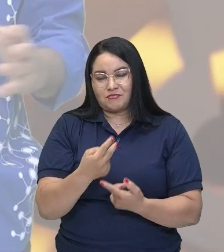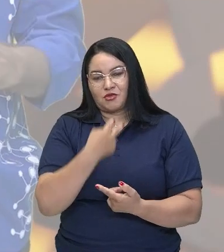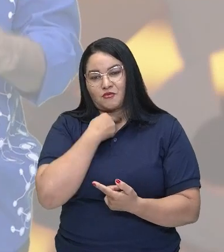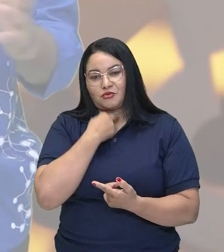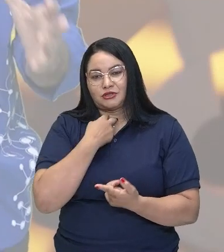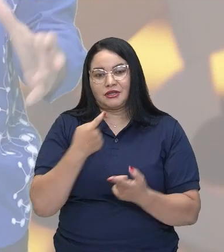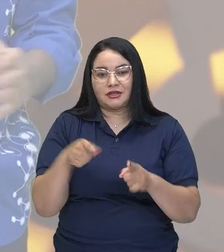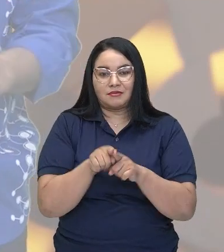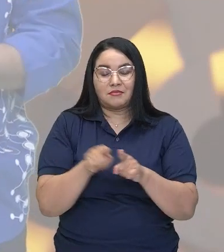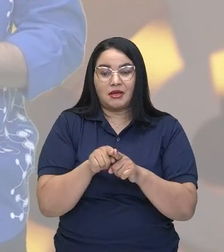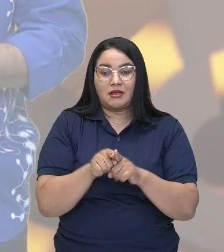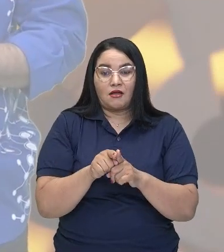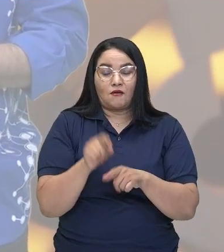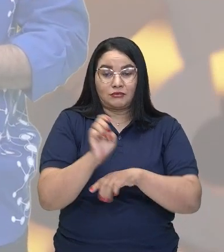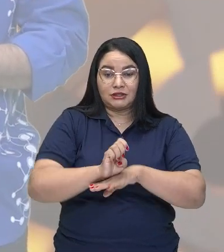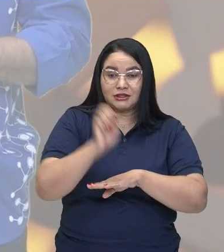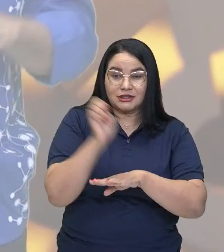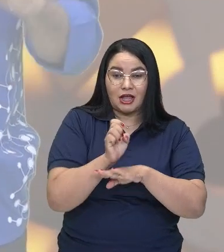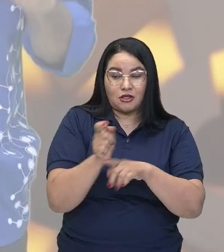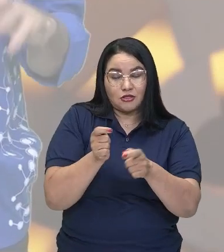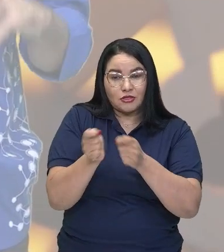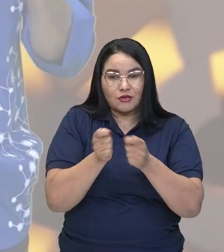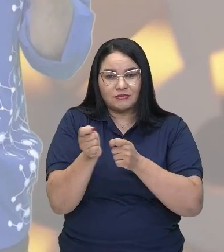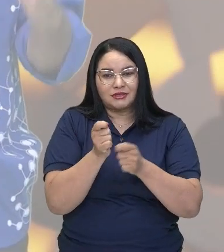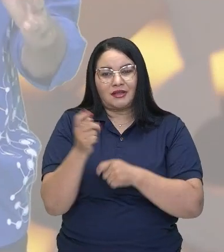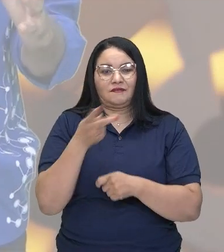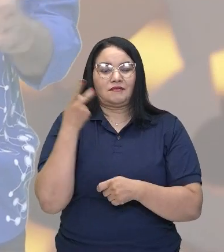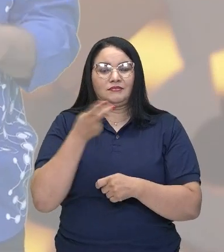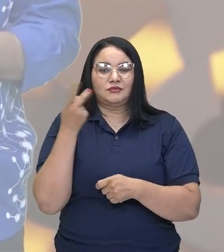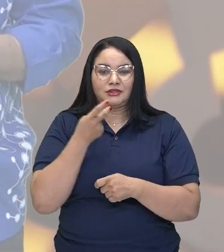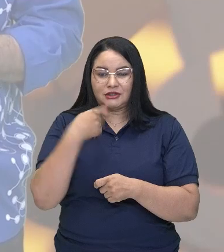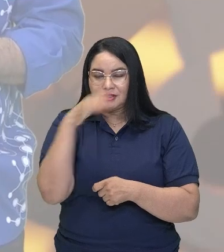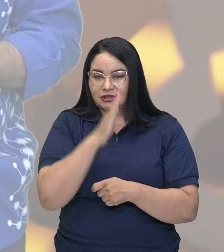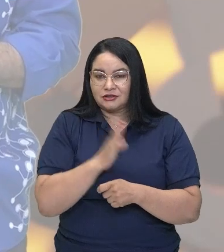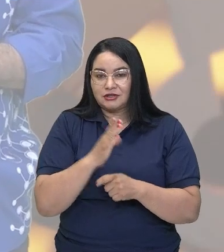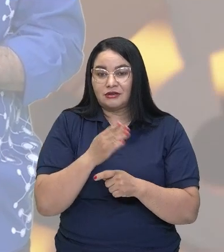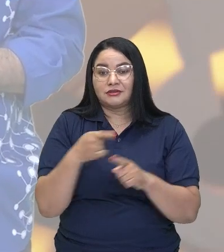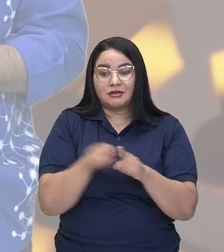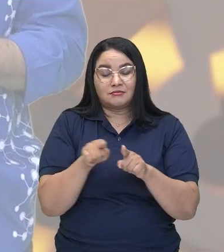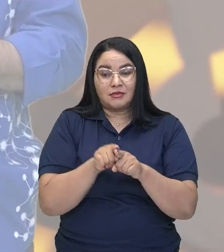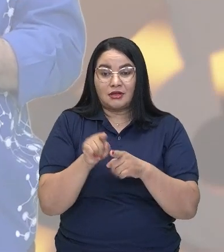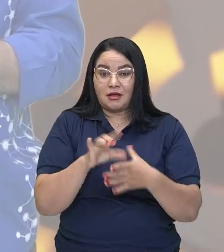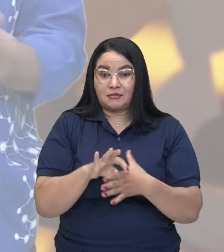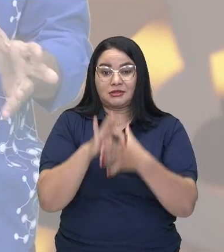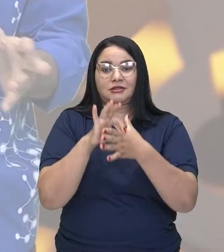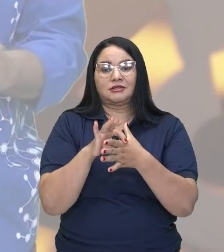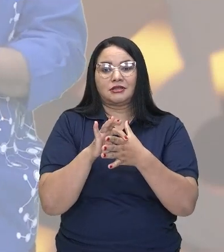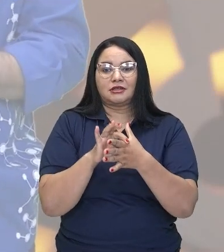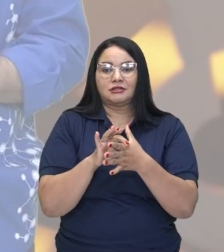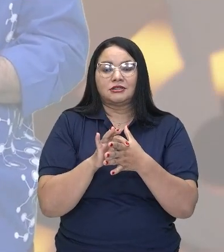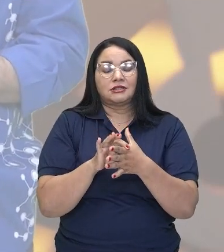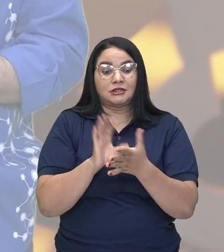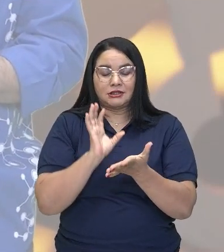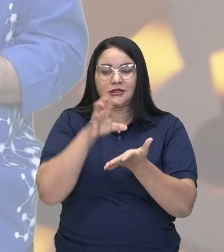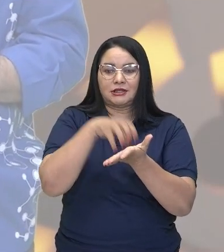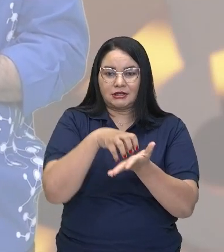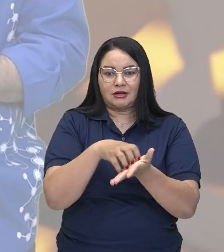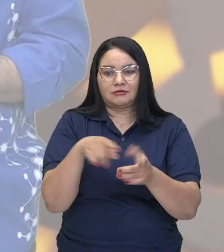estados, comandavam a política nacional, porque o representante do poder central vinha sempre daí desses